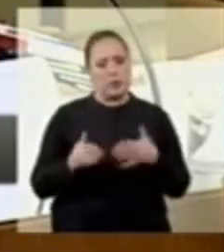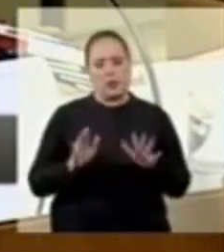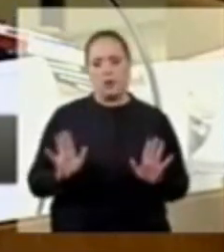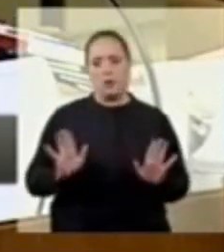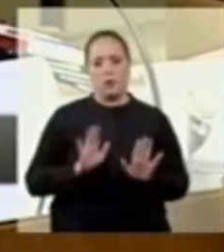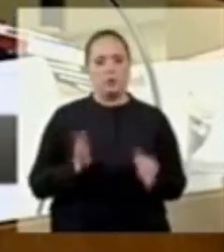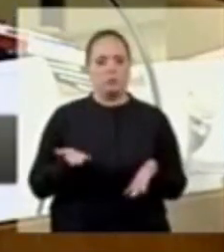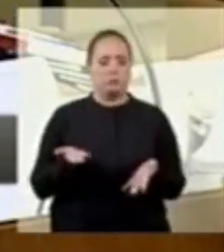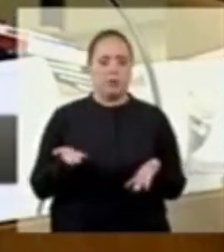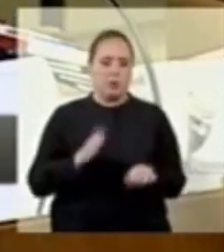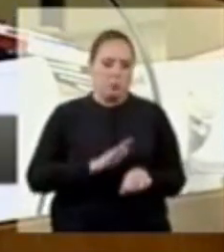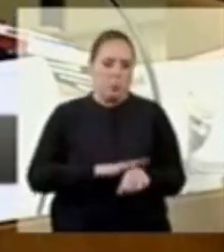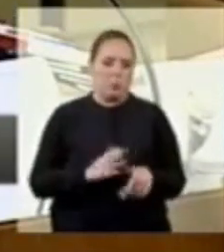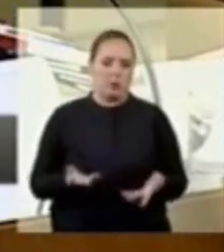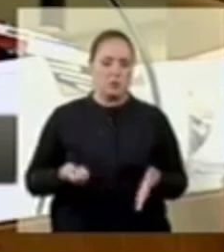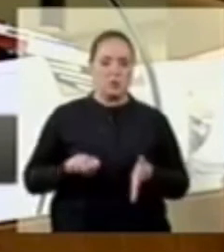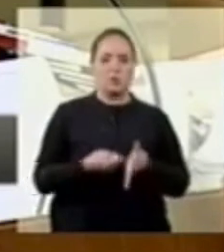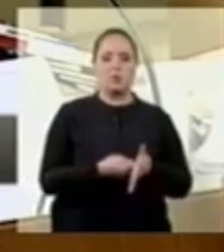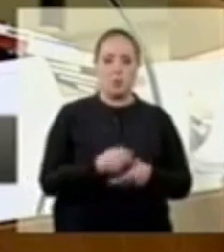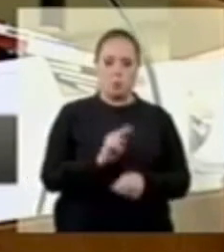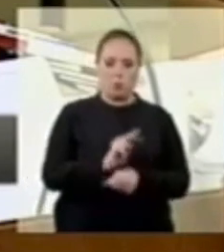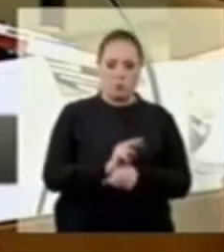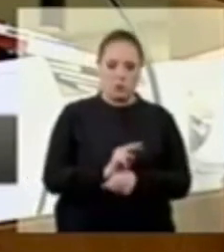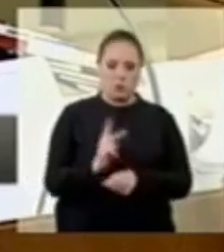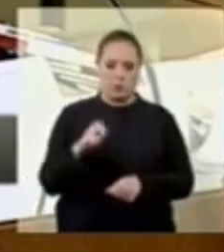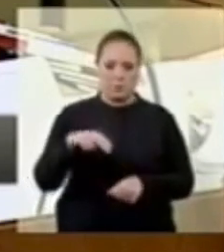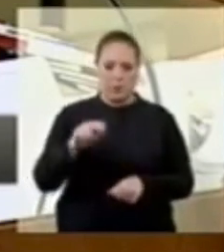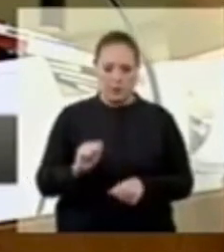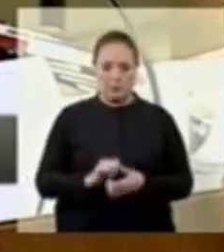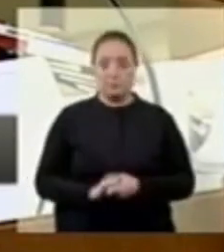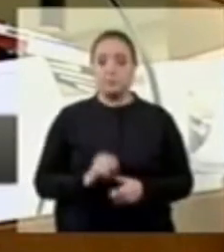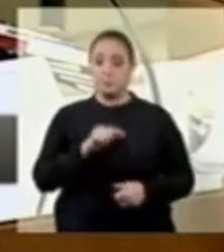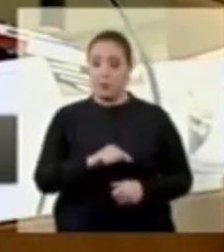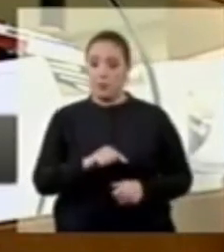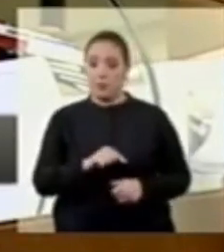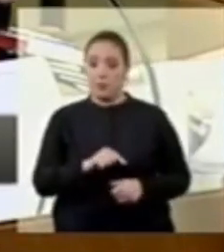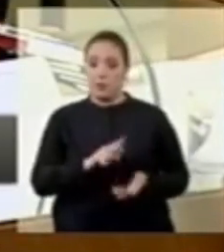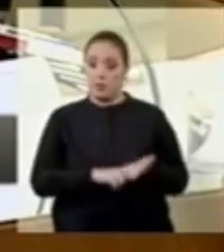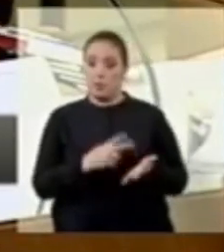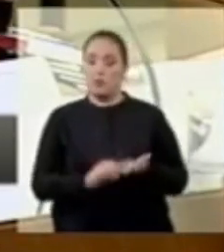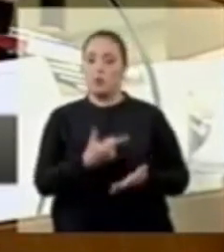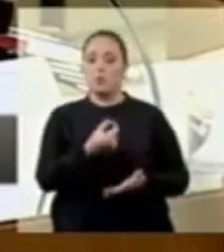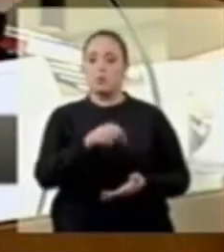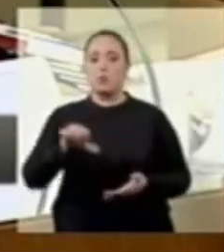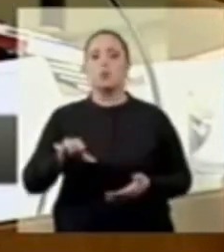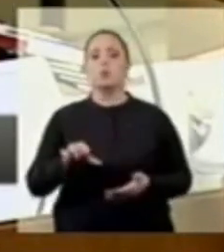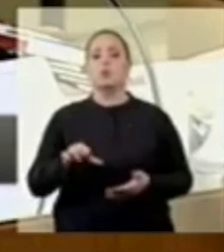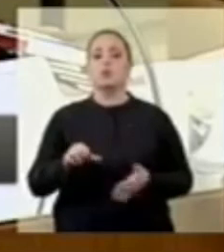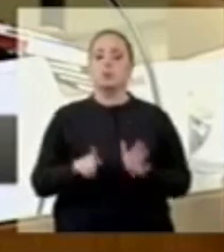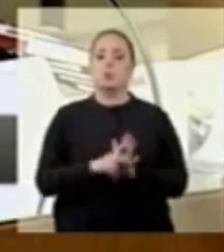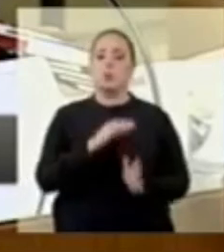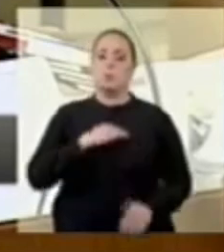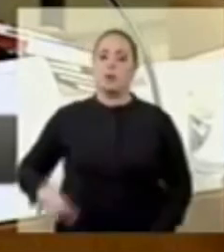provisória da pena este entendimento fixado em 2009 pelo acórdão conduzido pelo ministro eros grau